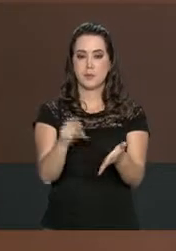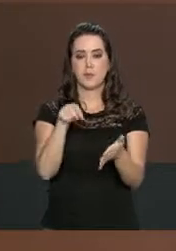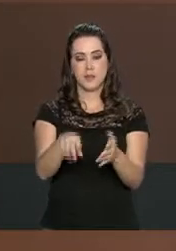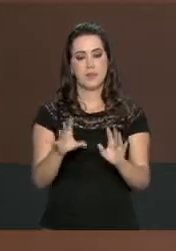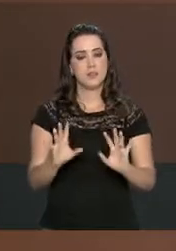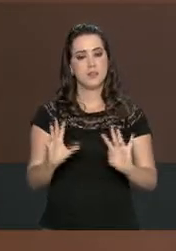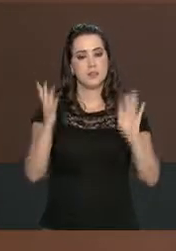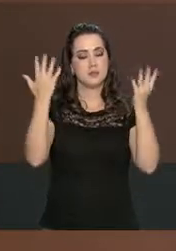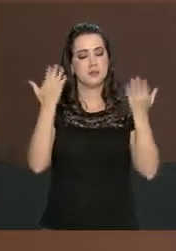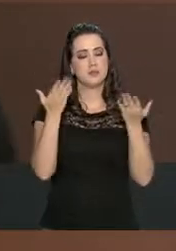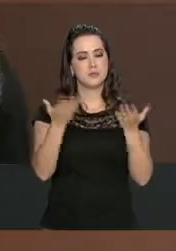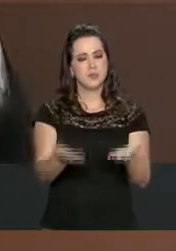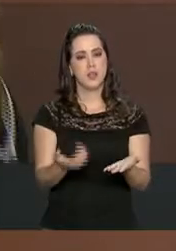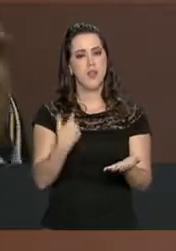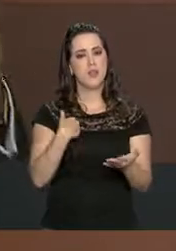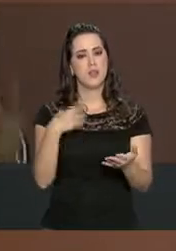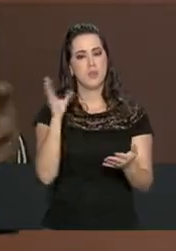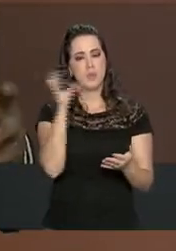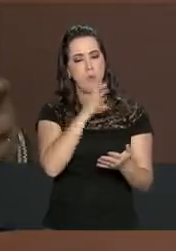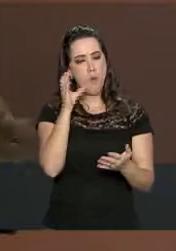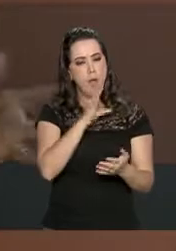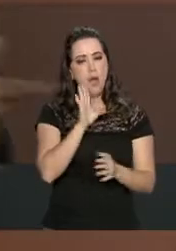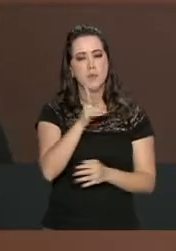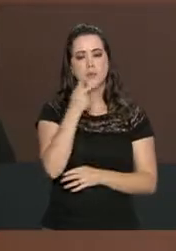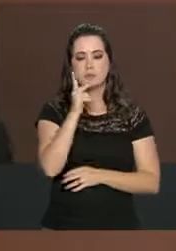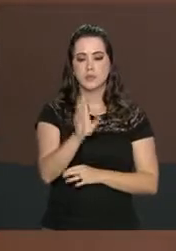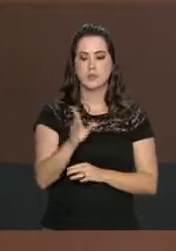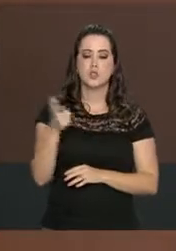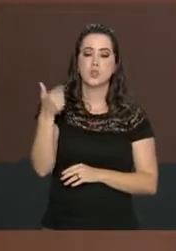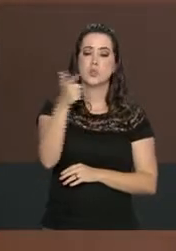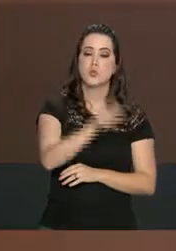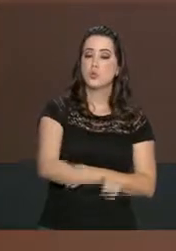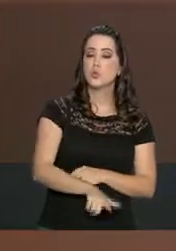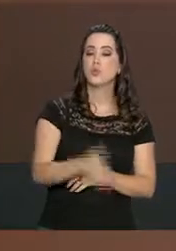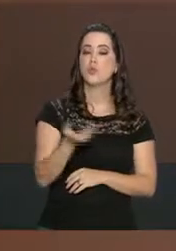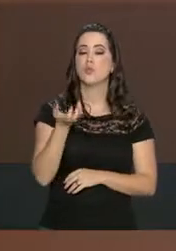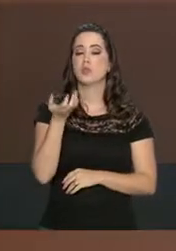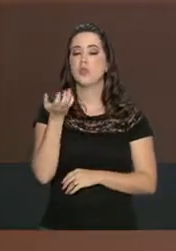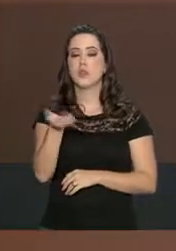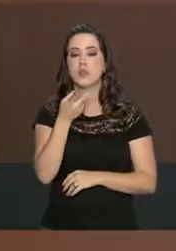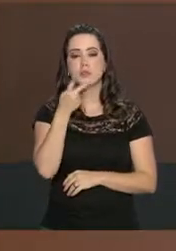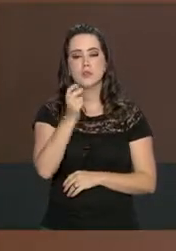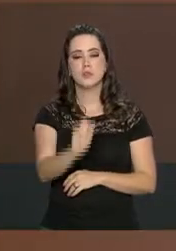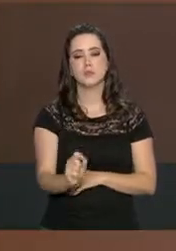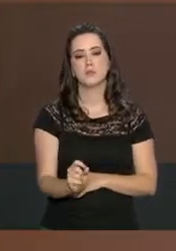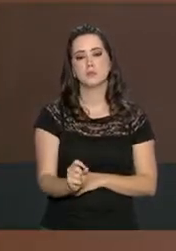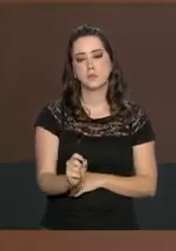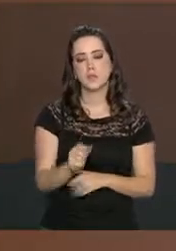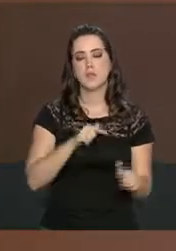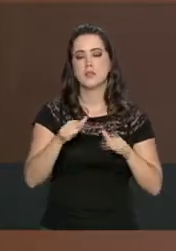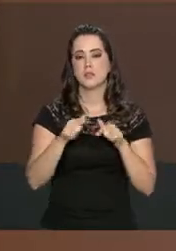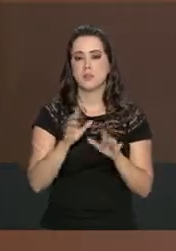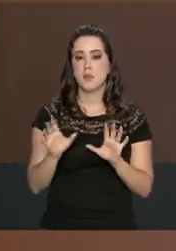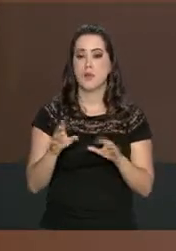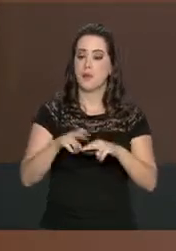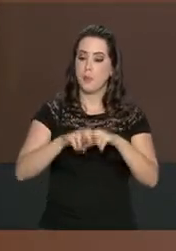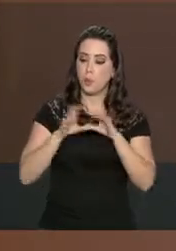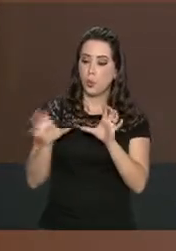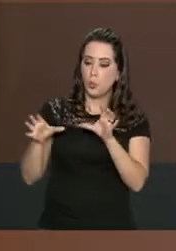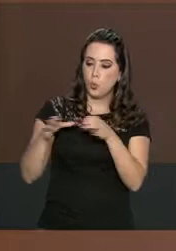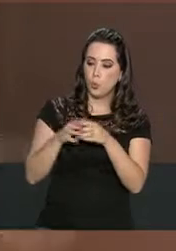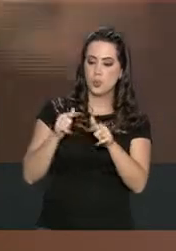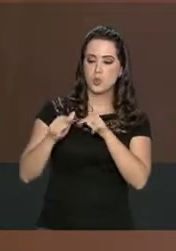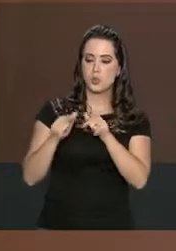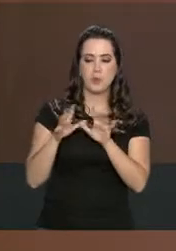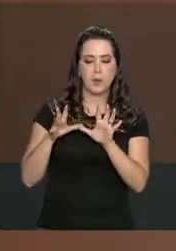deste ato e, com a brevidade possível, mais uma vez dizer que este trabalho é fruto de uma equipe, da